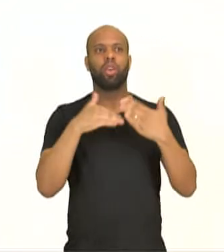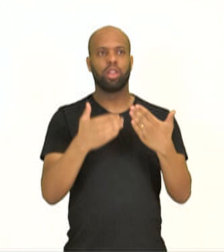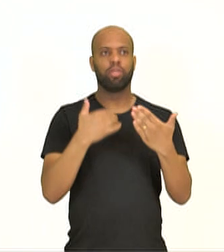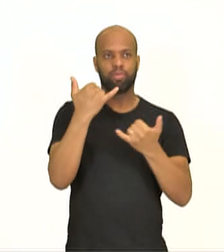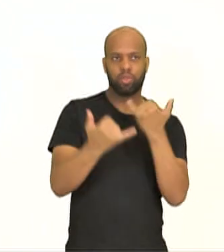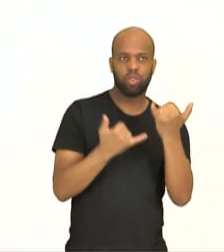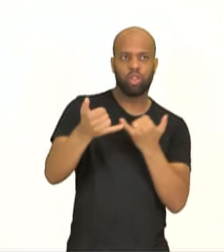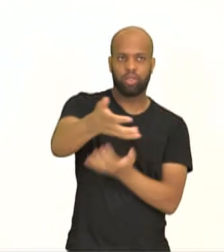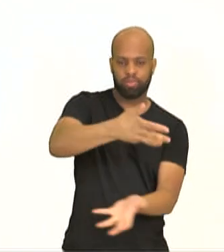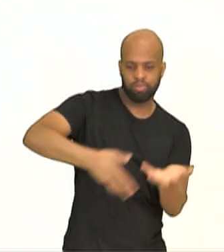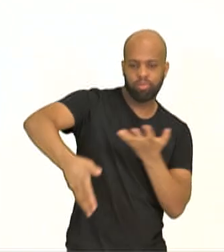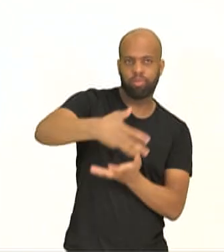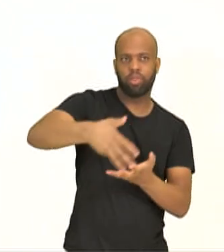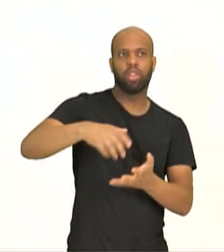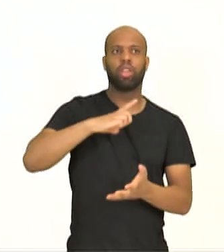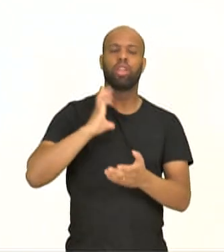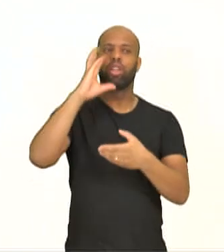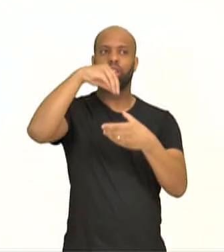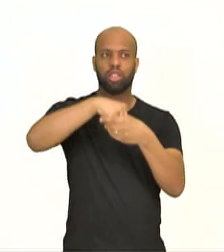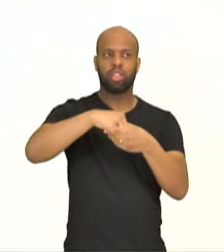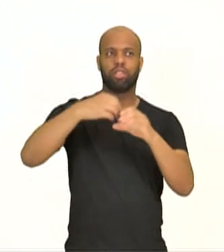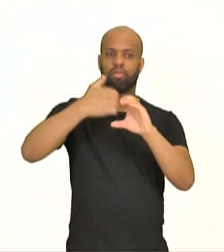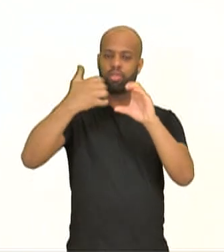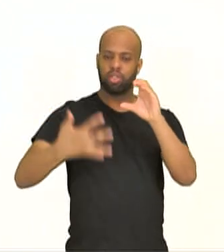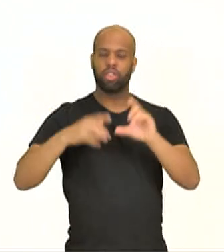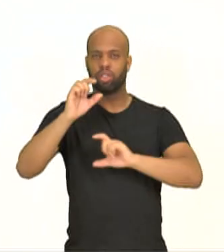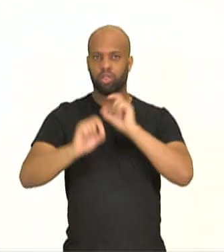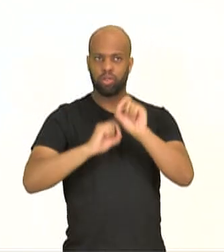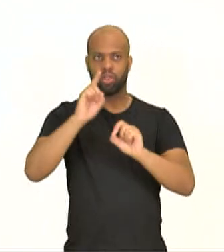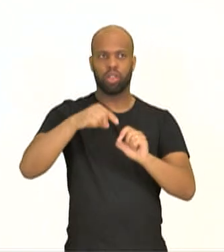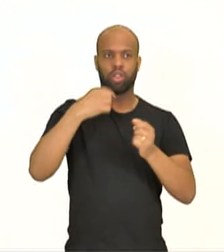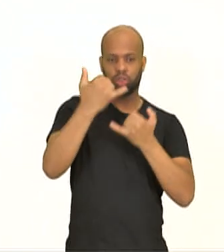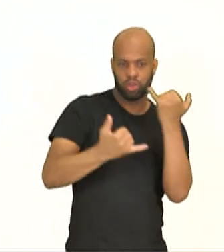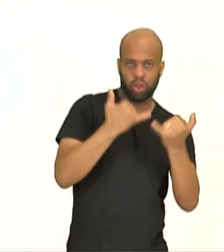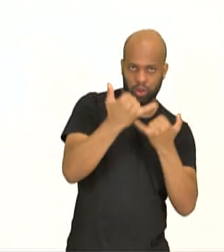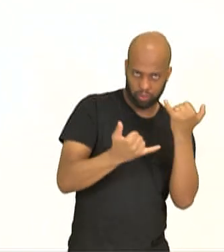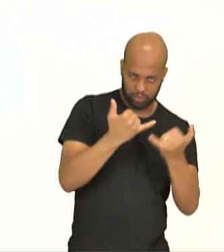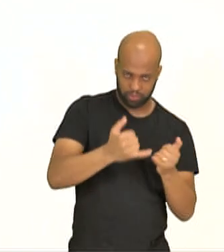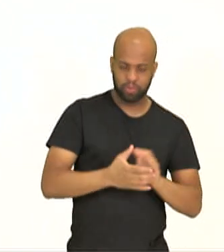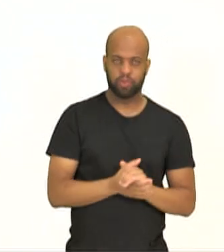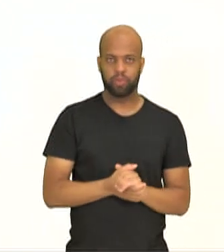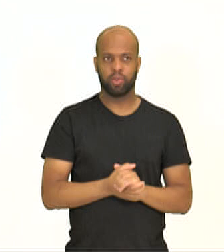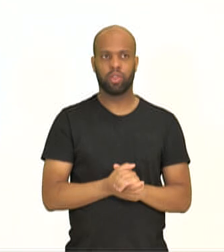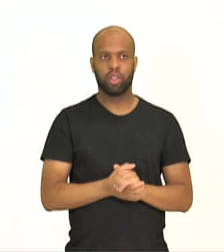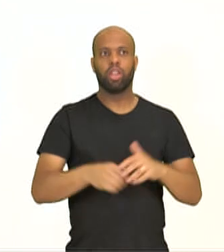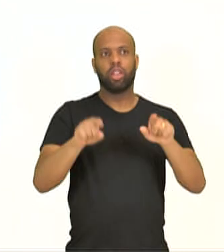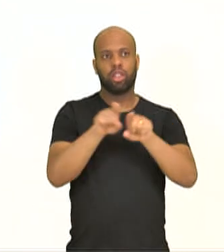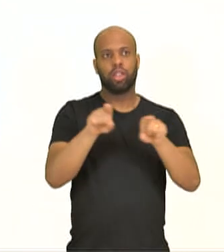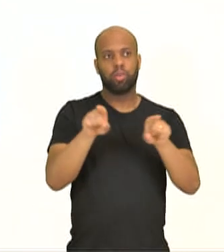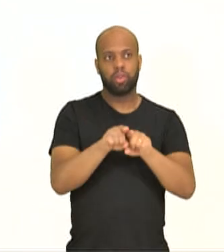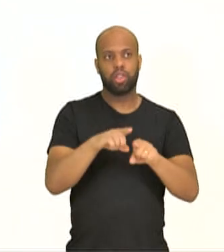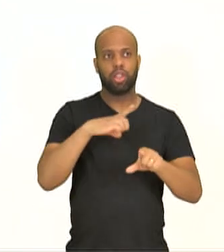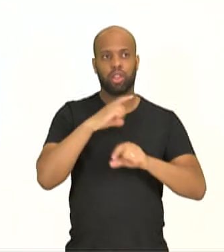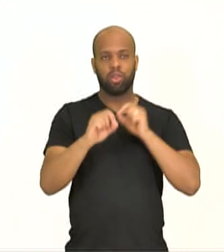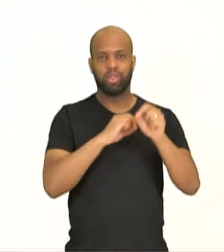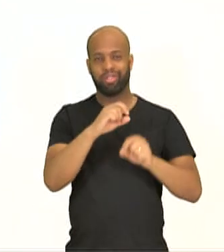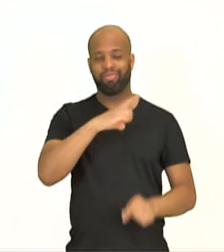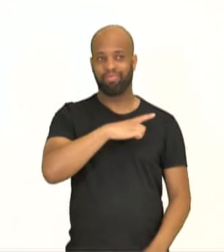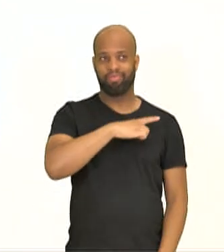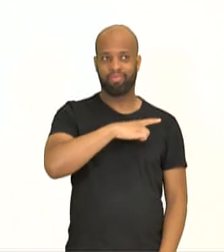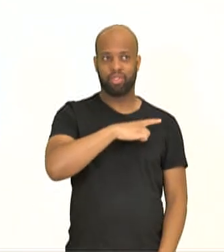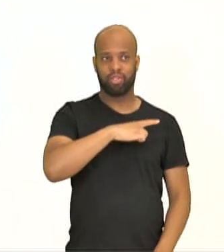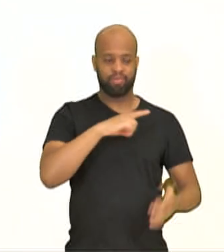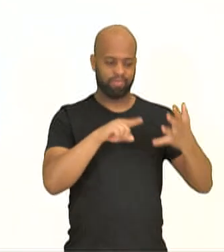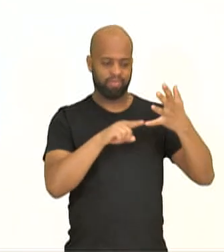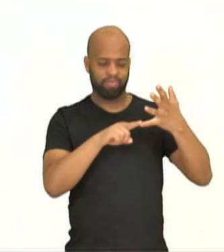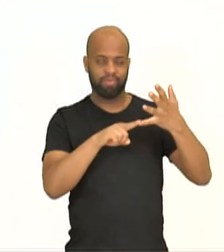jogos cooperativos, eles entram dentro dessa característica de jogos e brincadeiras, porque nós também abrimos um grande leque em relação a